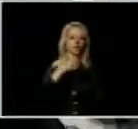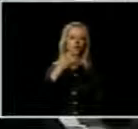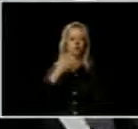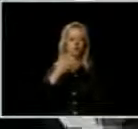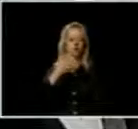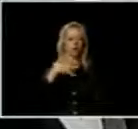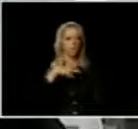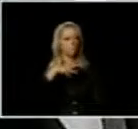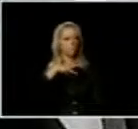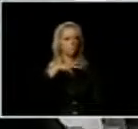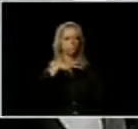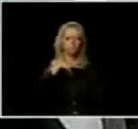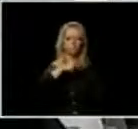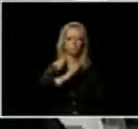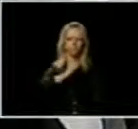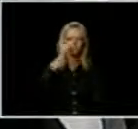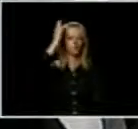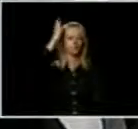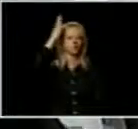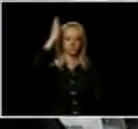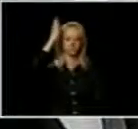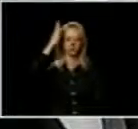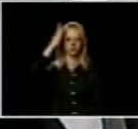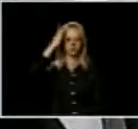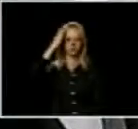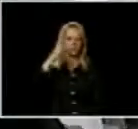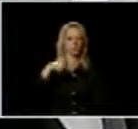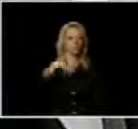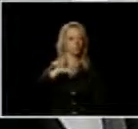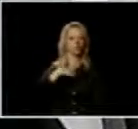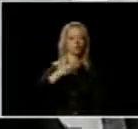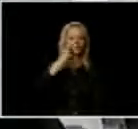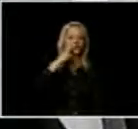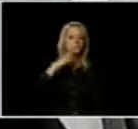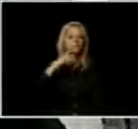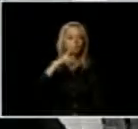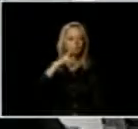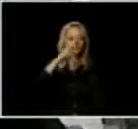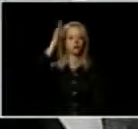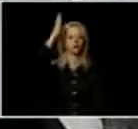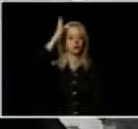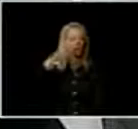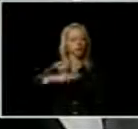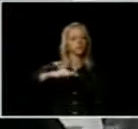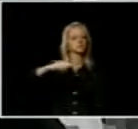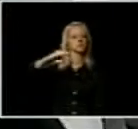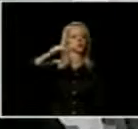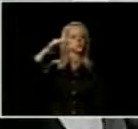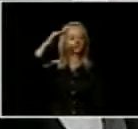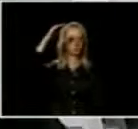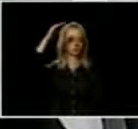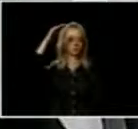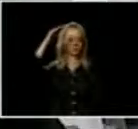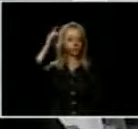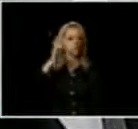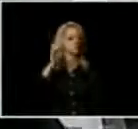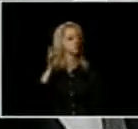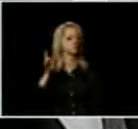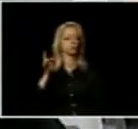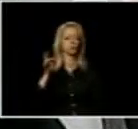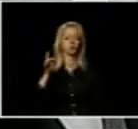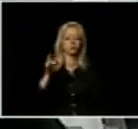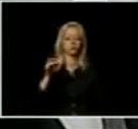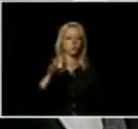ver a cidade de Taubaté com potencial. Não só na questão industrial da cidade, não só no